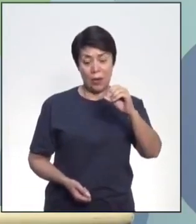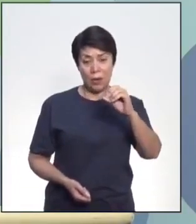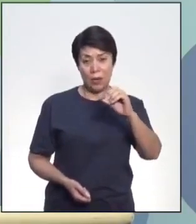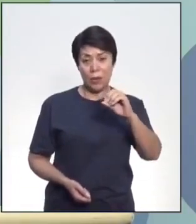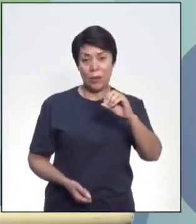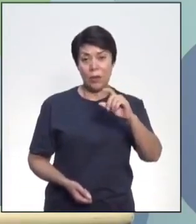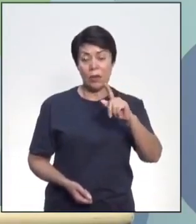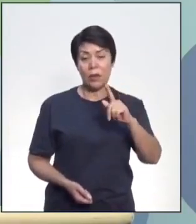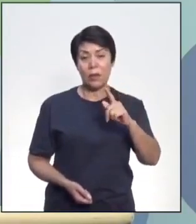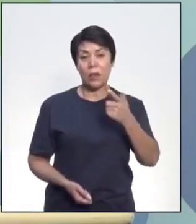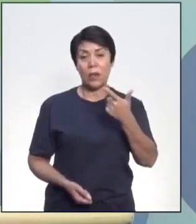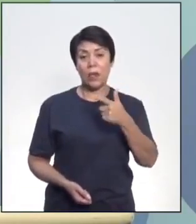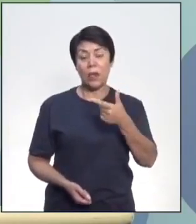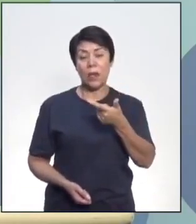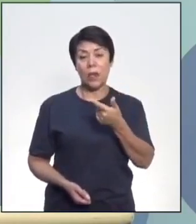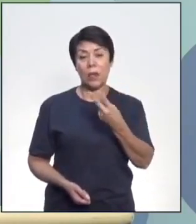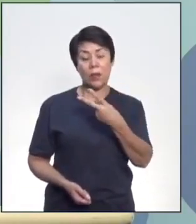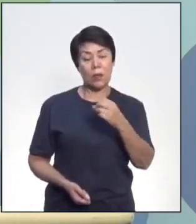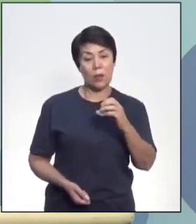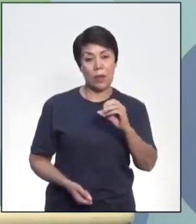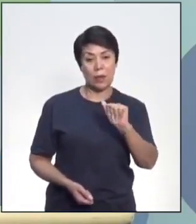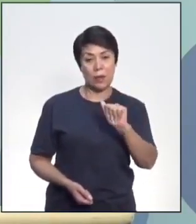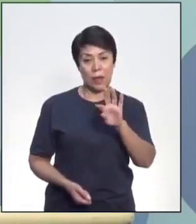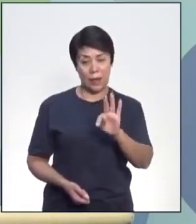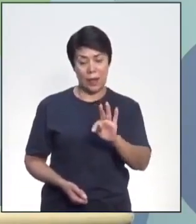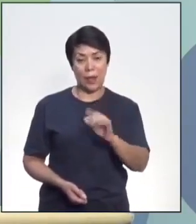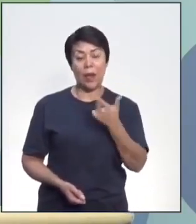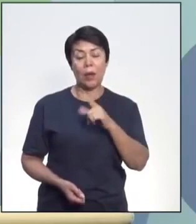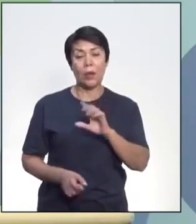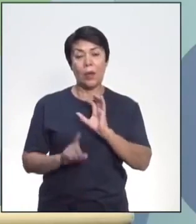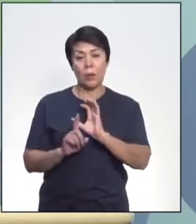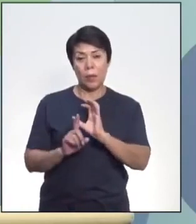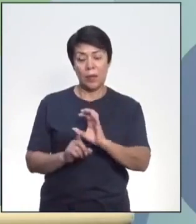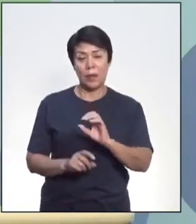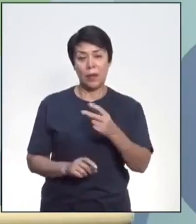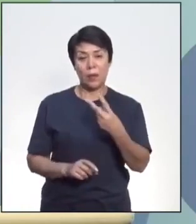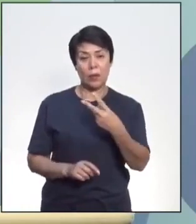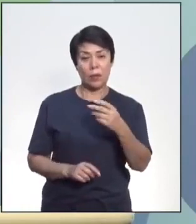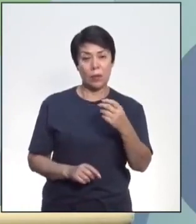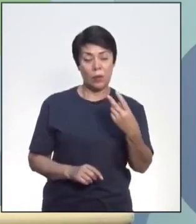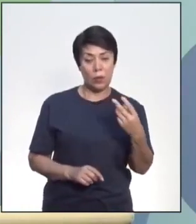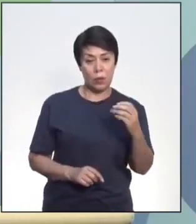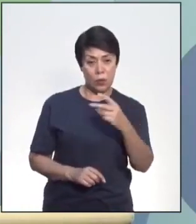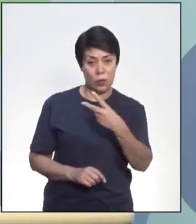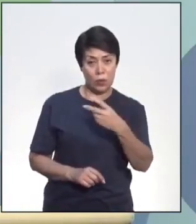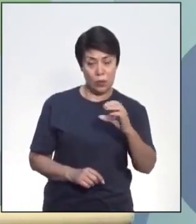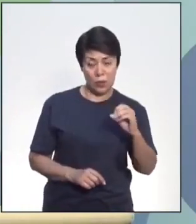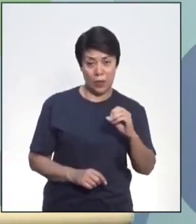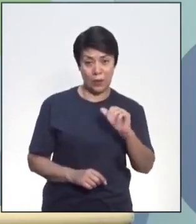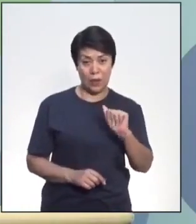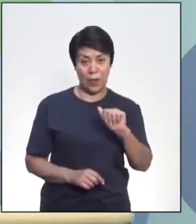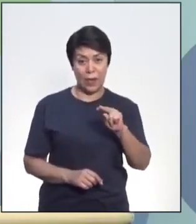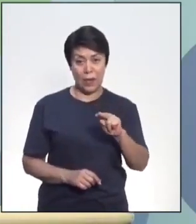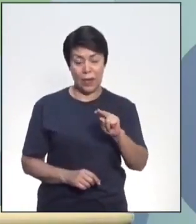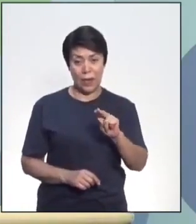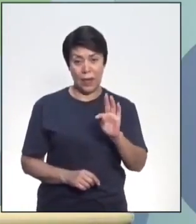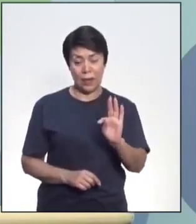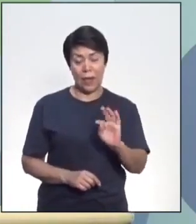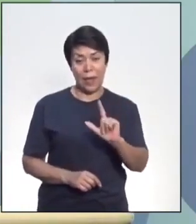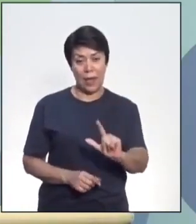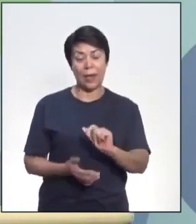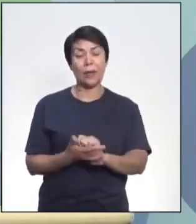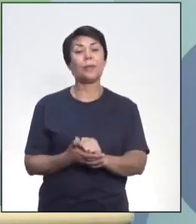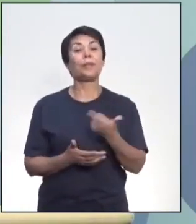atm. A Sara, ela só colocou pressão de 200 atm. Giovanni,